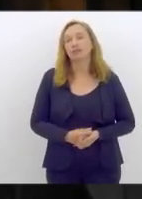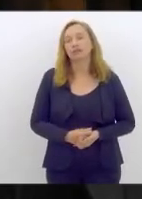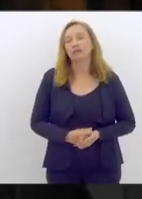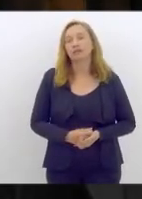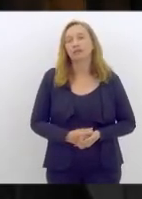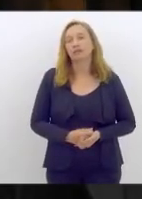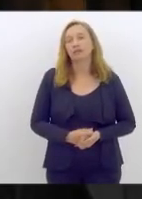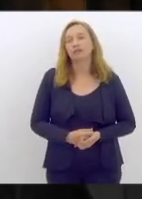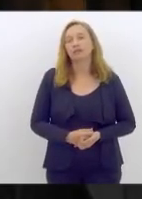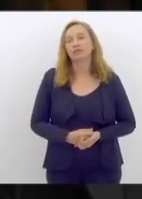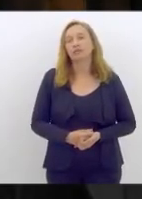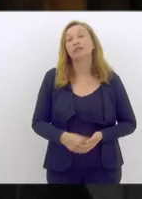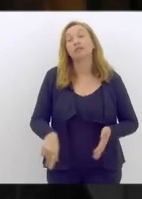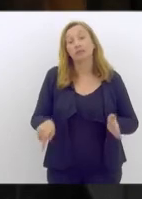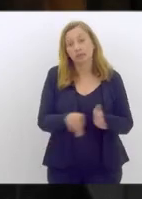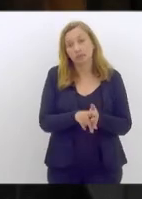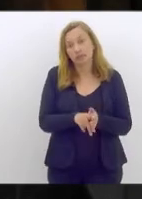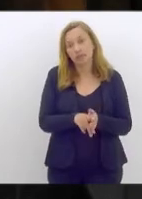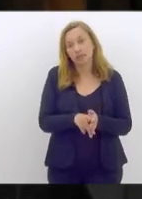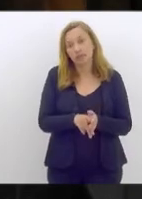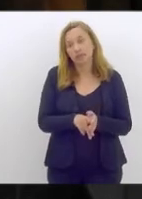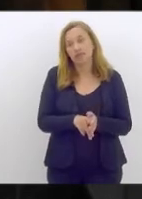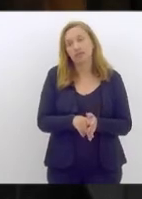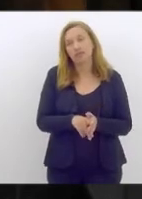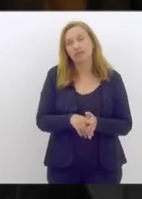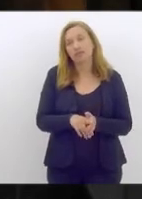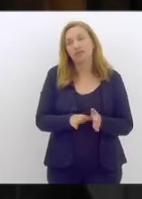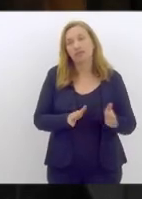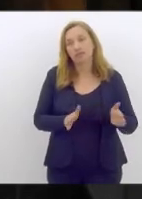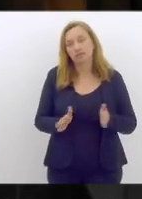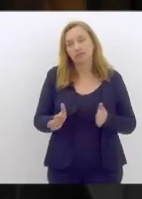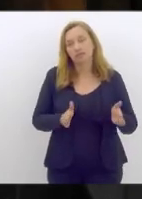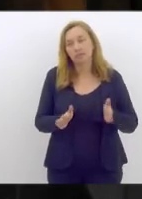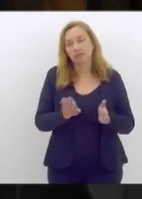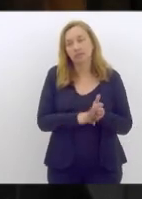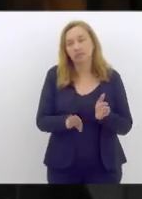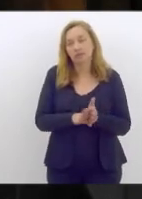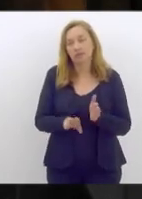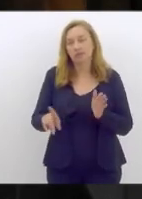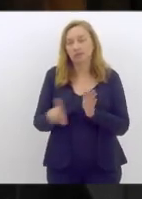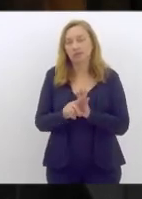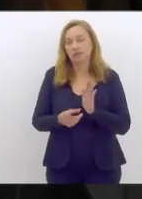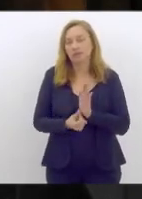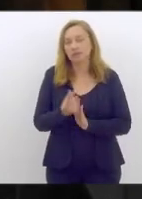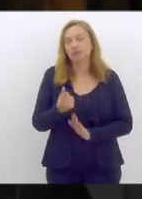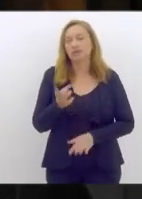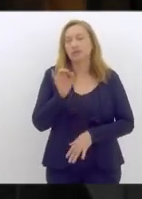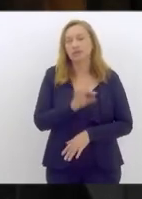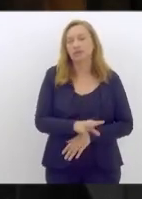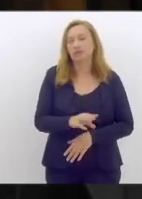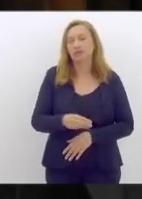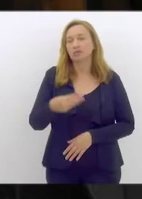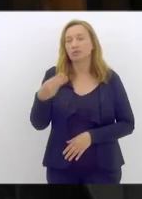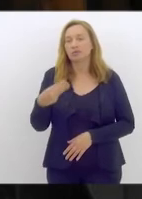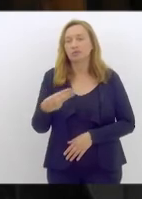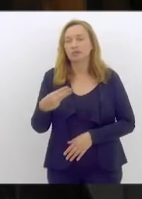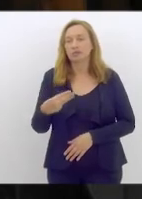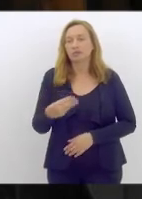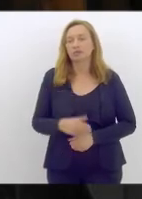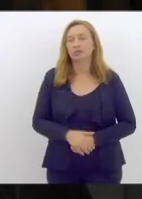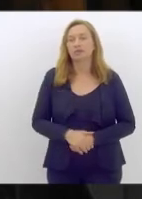tá fazendo parte da previsão de gasto pessoal da lua e a terceira e última parcela